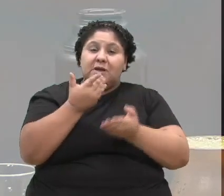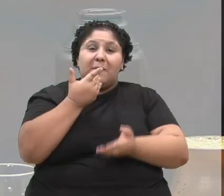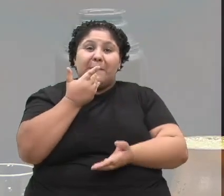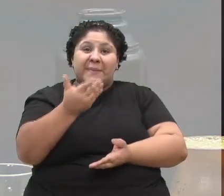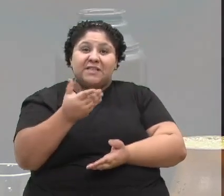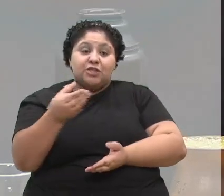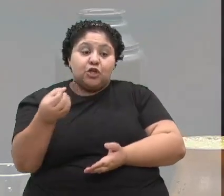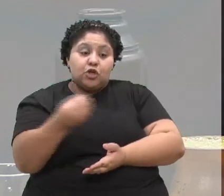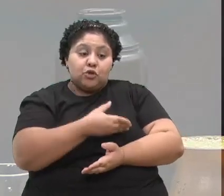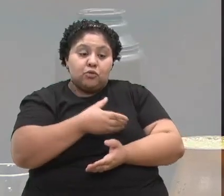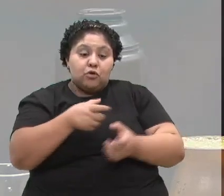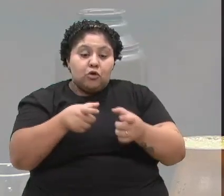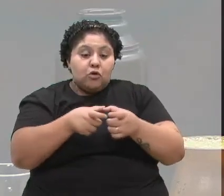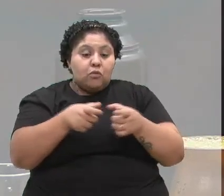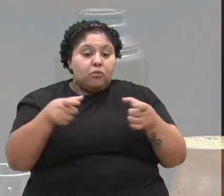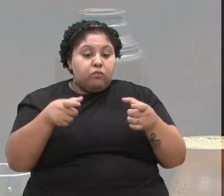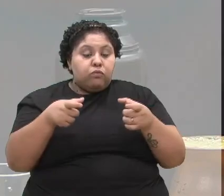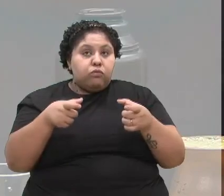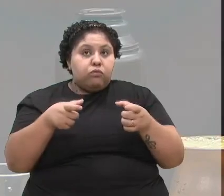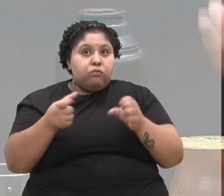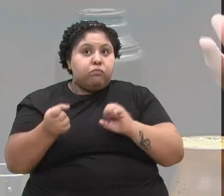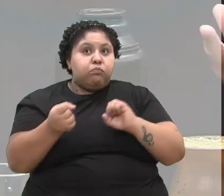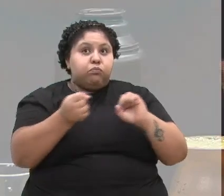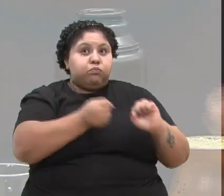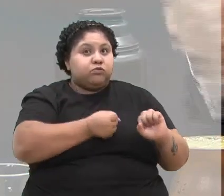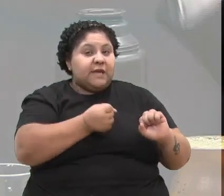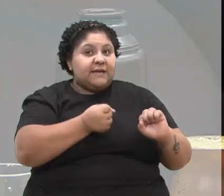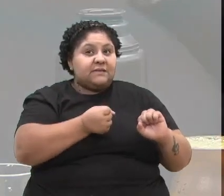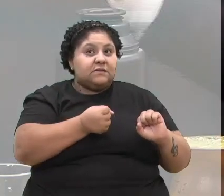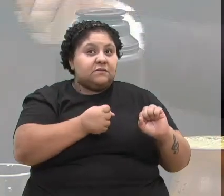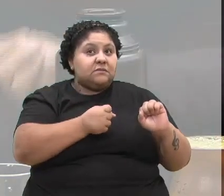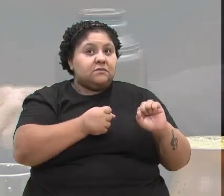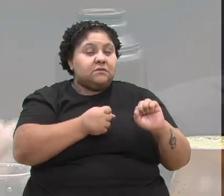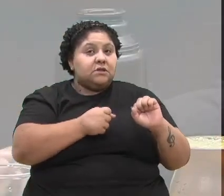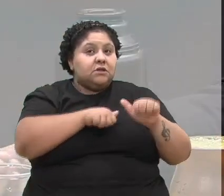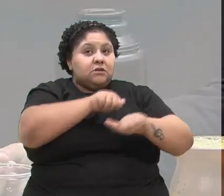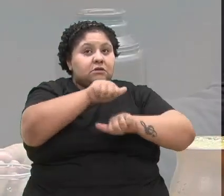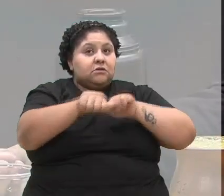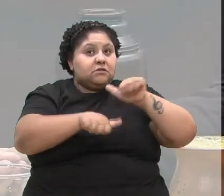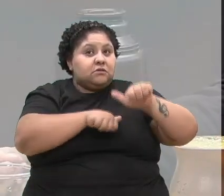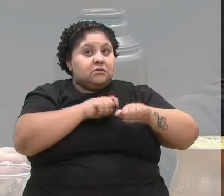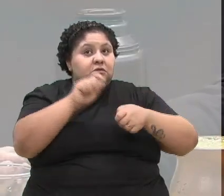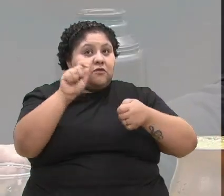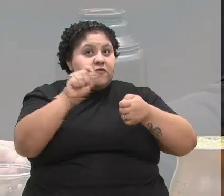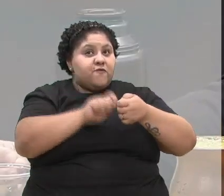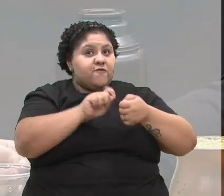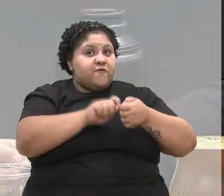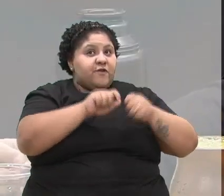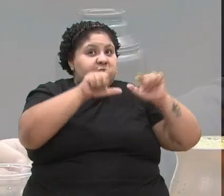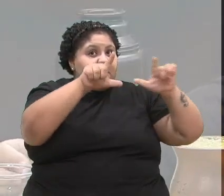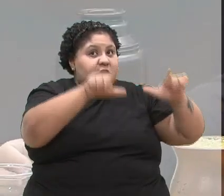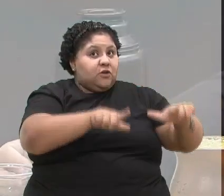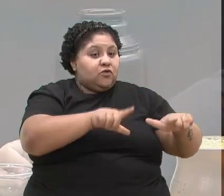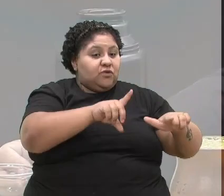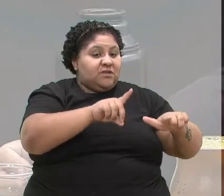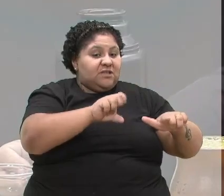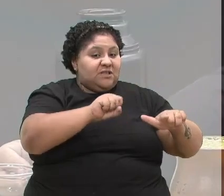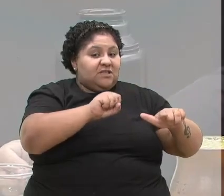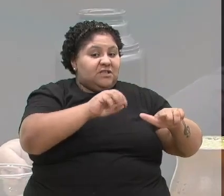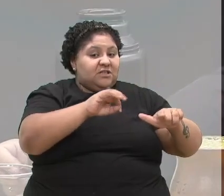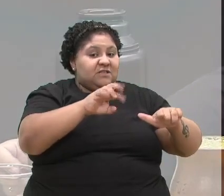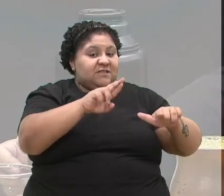do talão pudesse ocorrer ou fosse viabilizada de alguma forma para ser feito lá no distrito, na sede do distrito, o